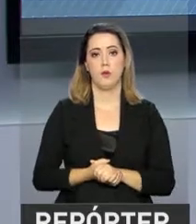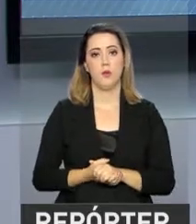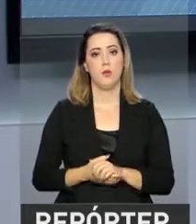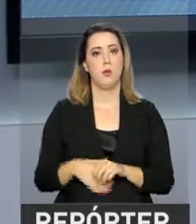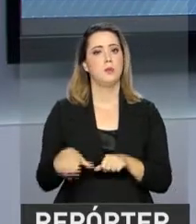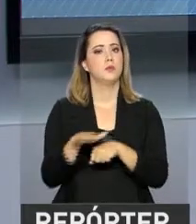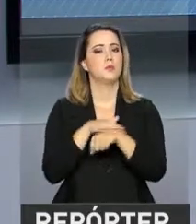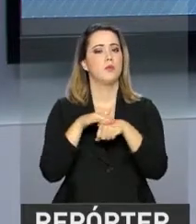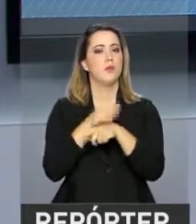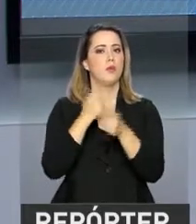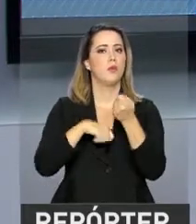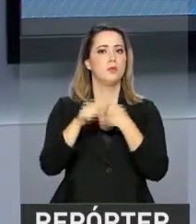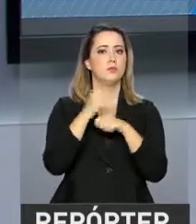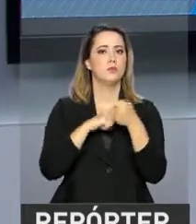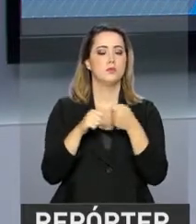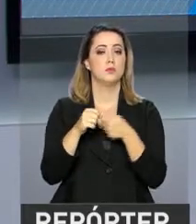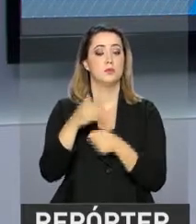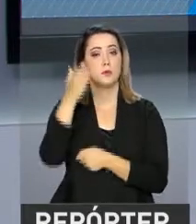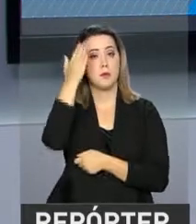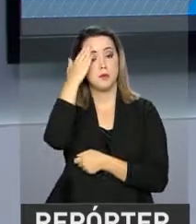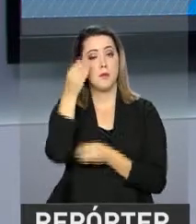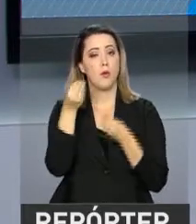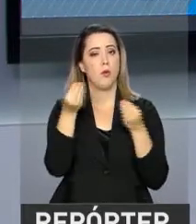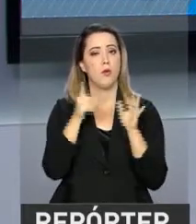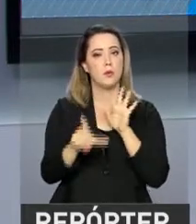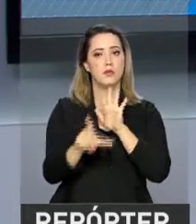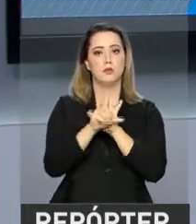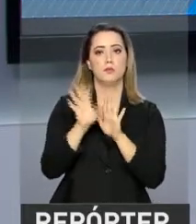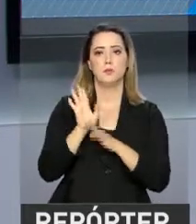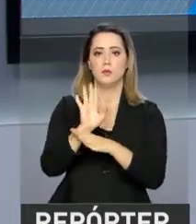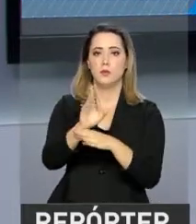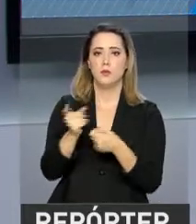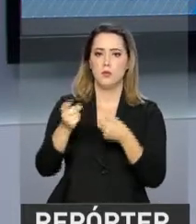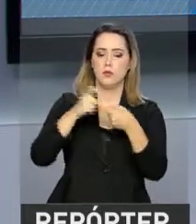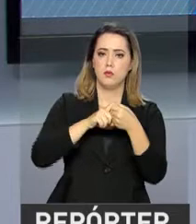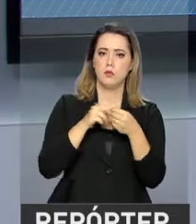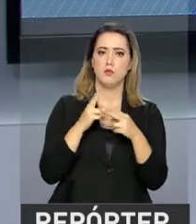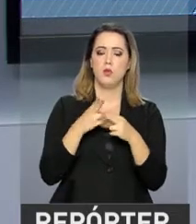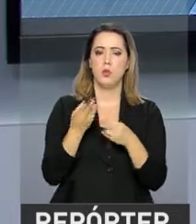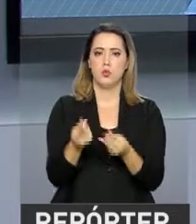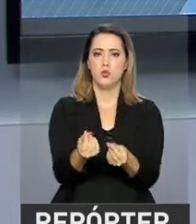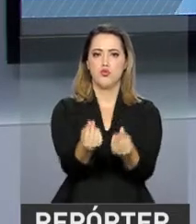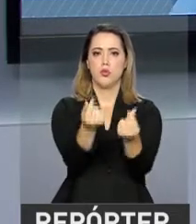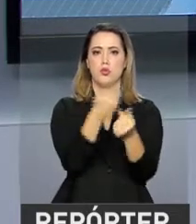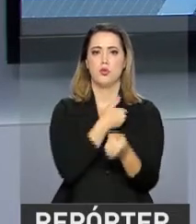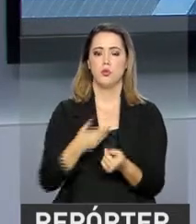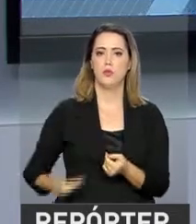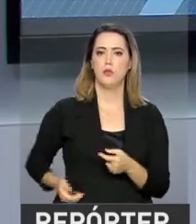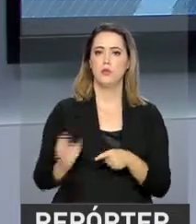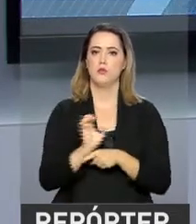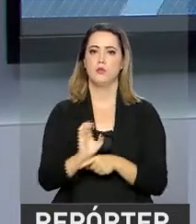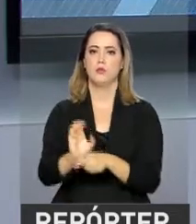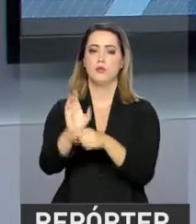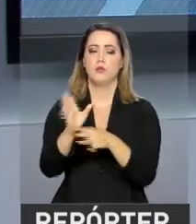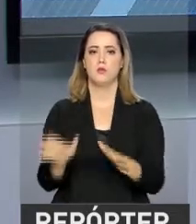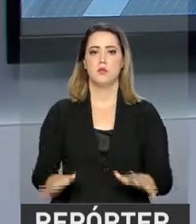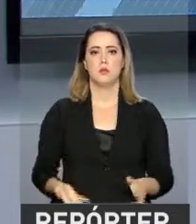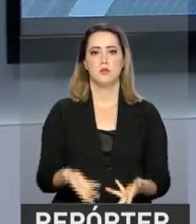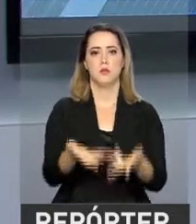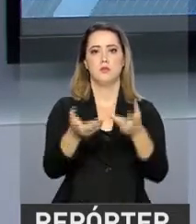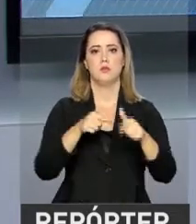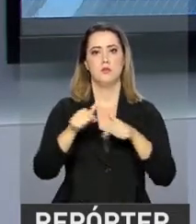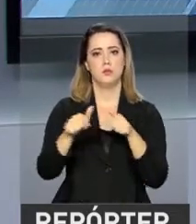conversamos com um economista para saber como essa lei vai ajudar na recomposição dos caixas dos governos estaduais e ajudar a melhorar